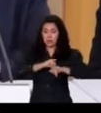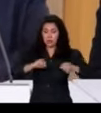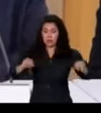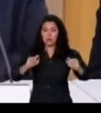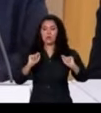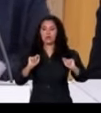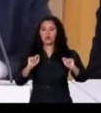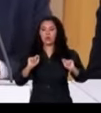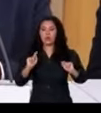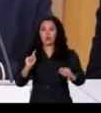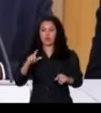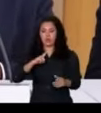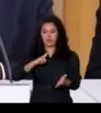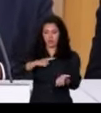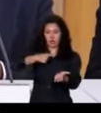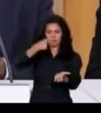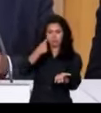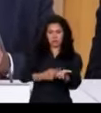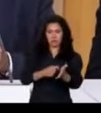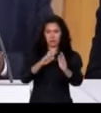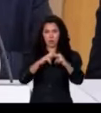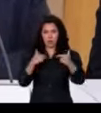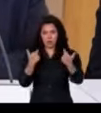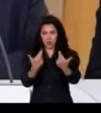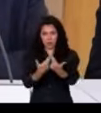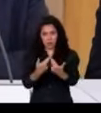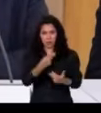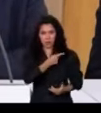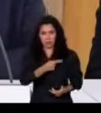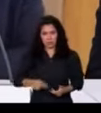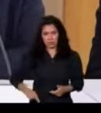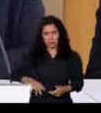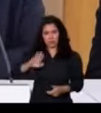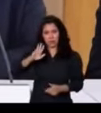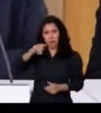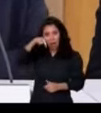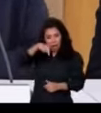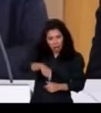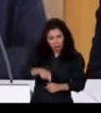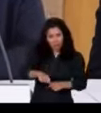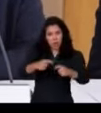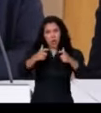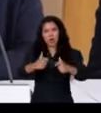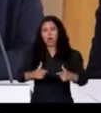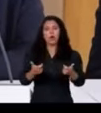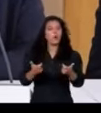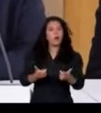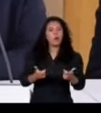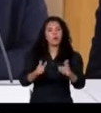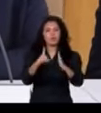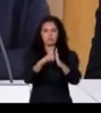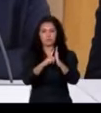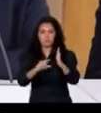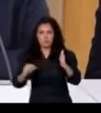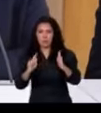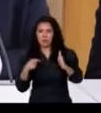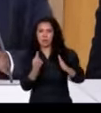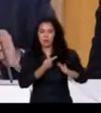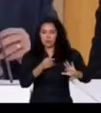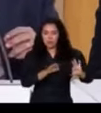Lula aqui mesmo no Palácio do Planalto para seguir na elaboração de novas medidas